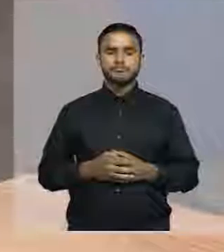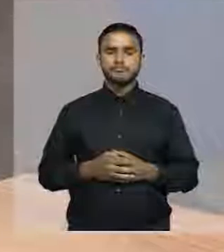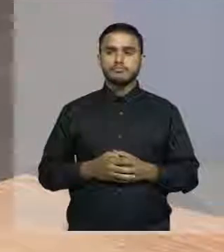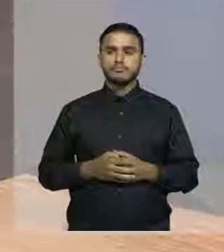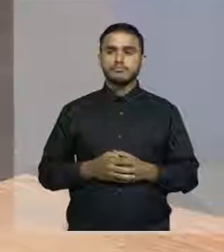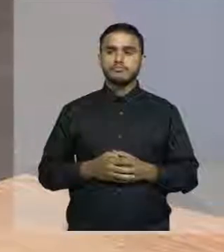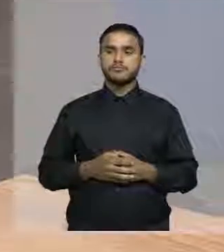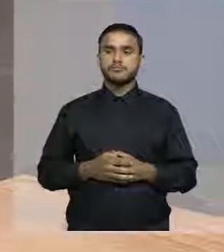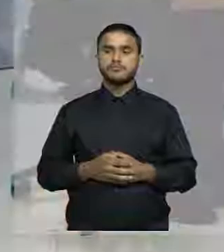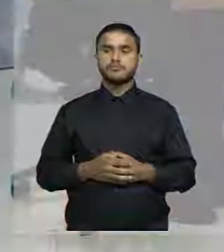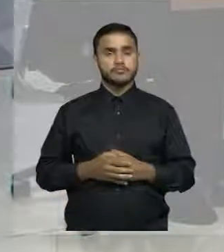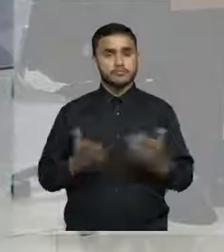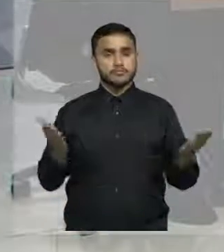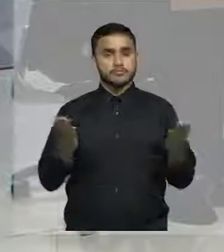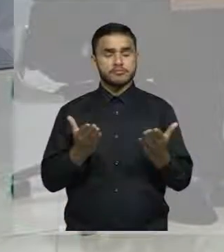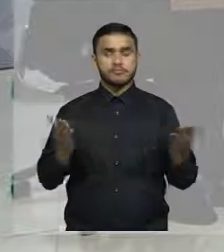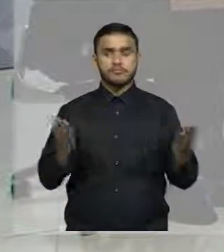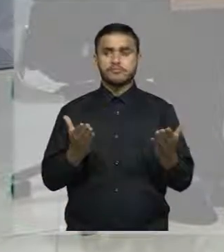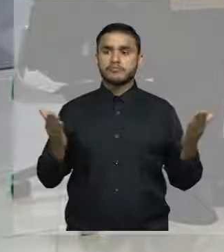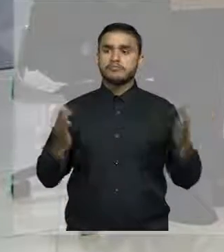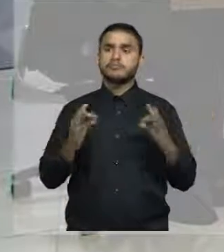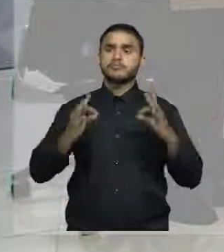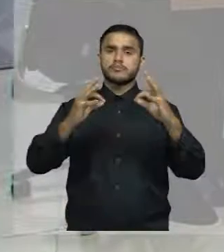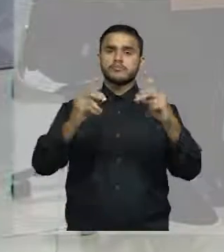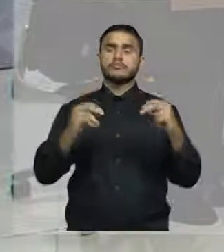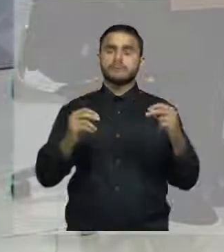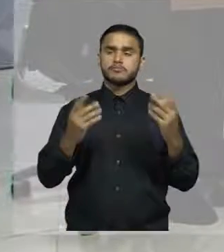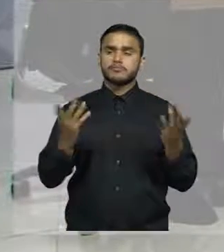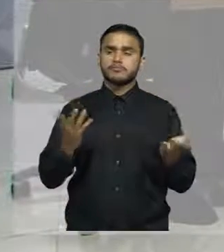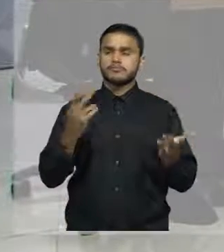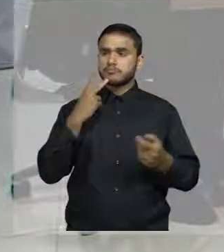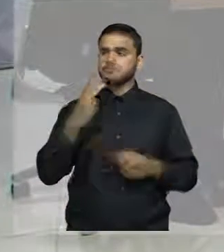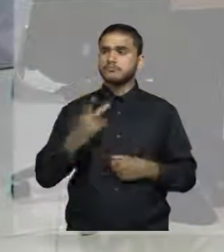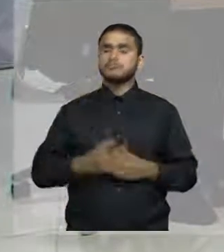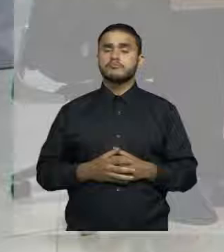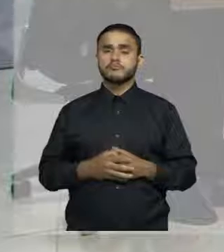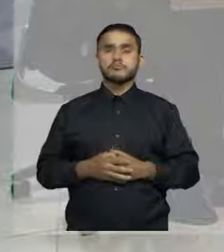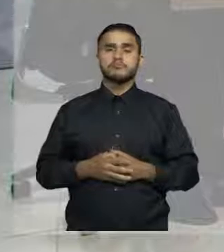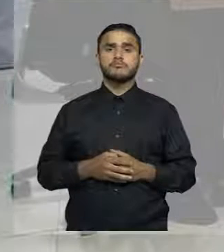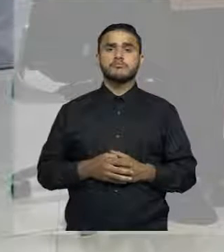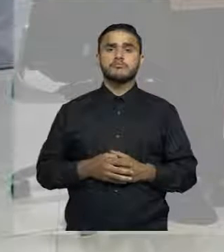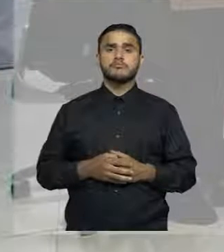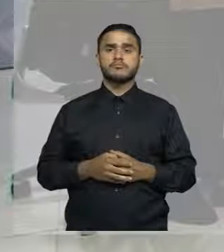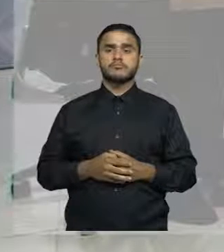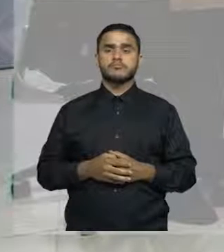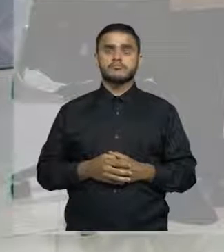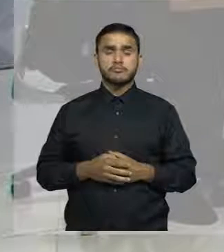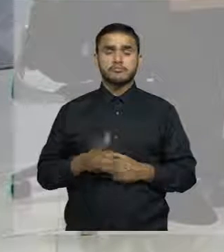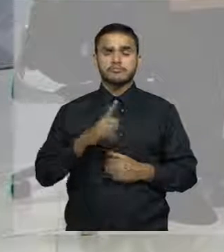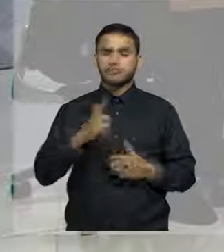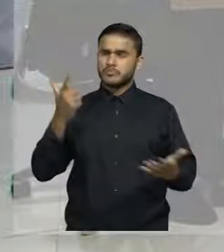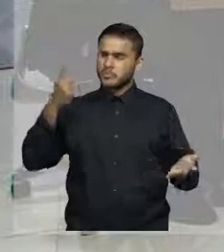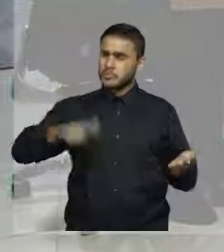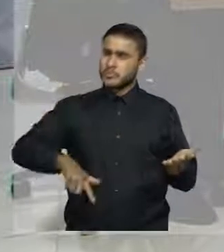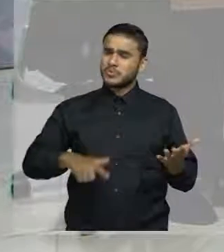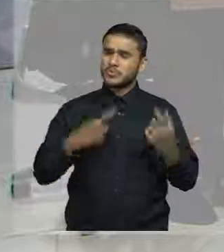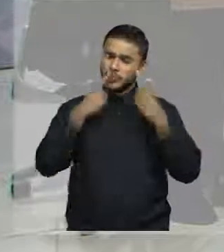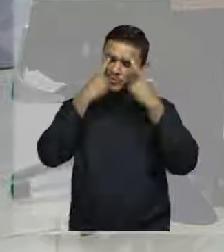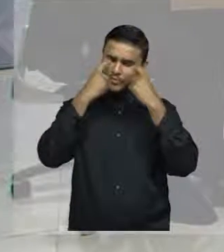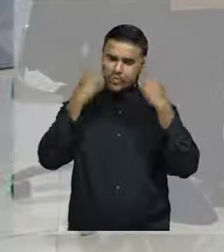o móvel ou os móveis, se assim posso colocar, de mais essa